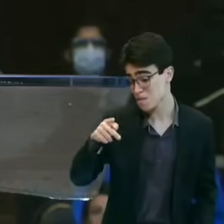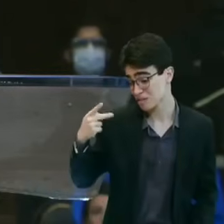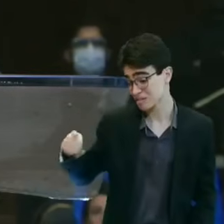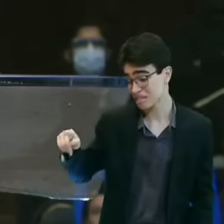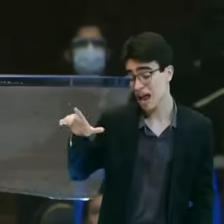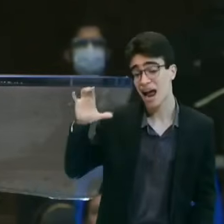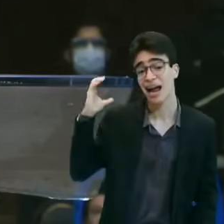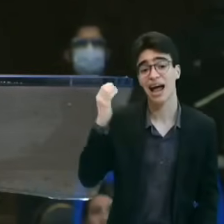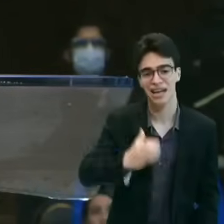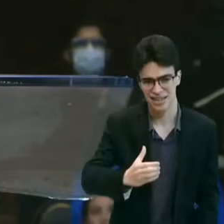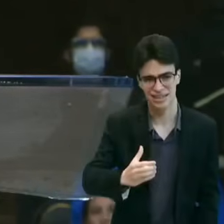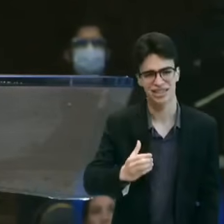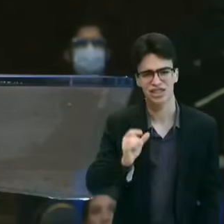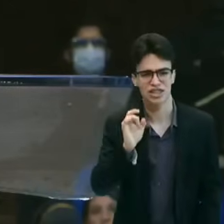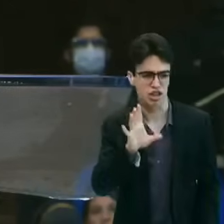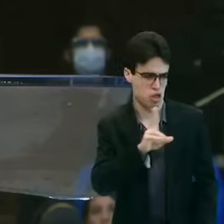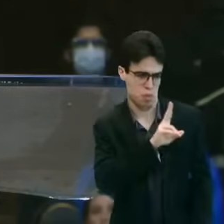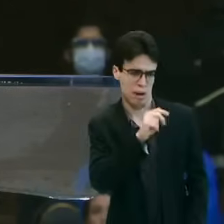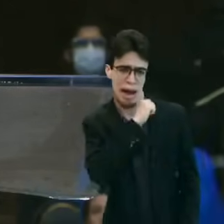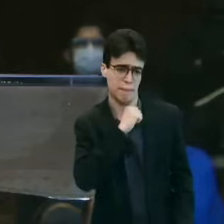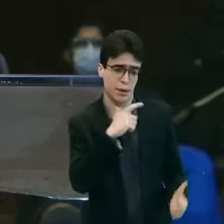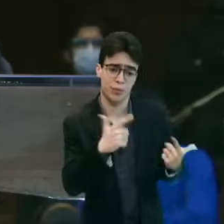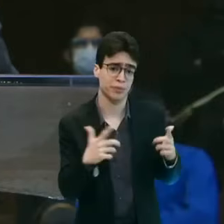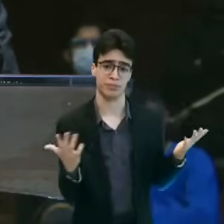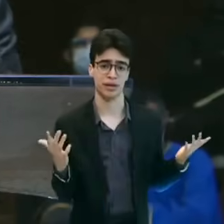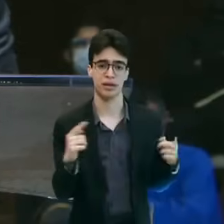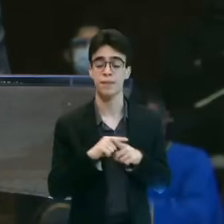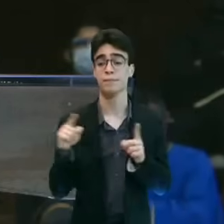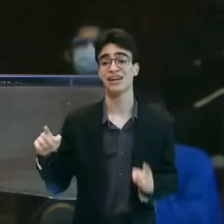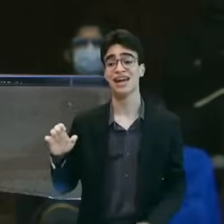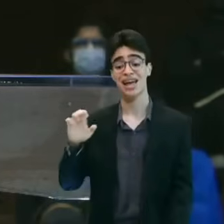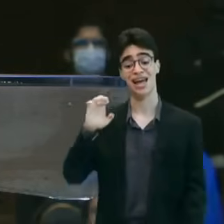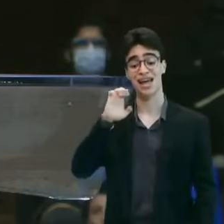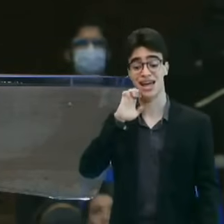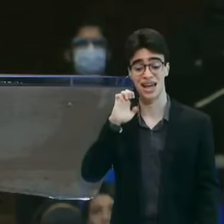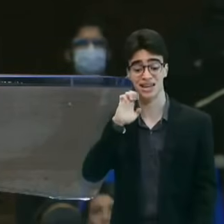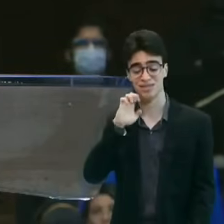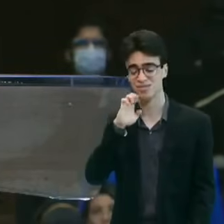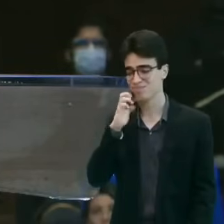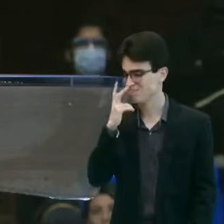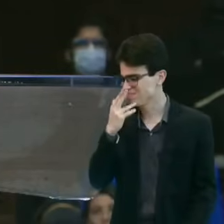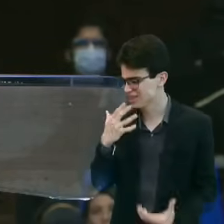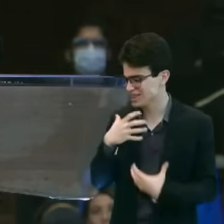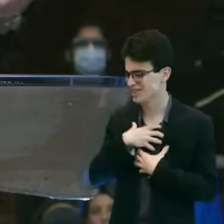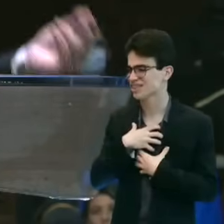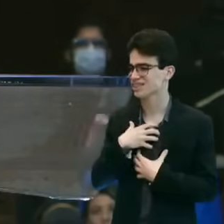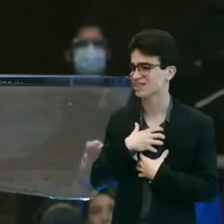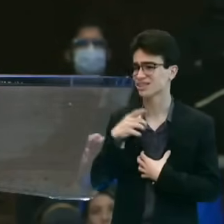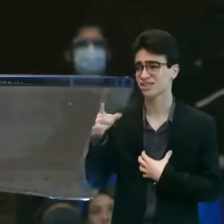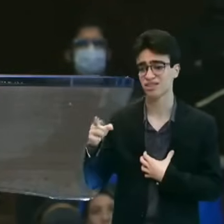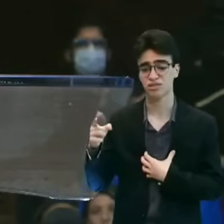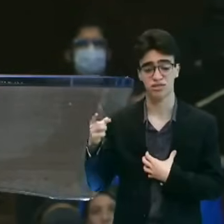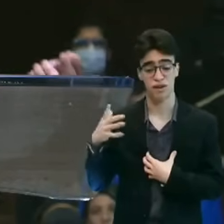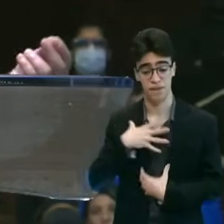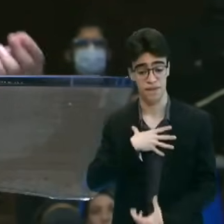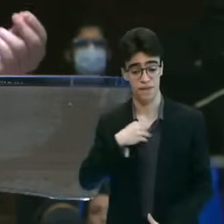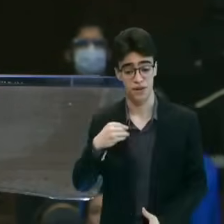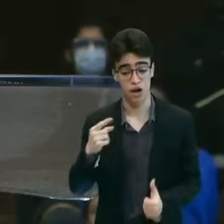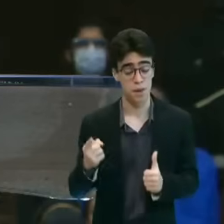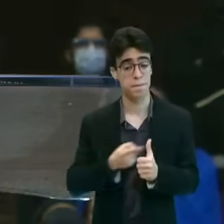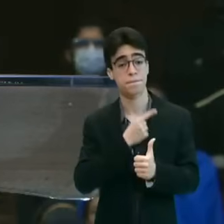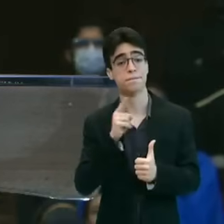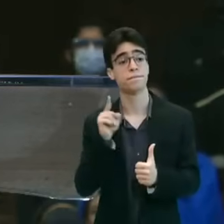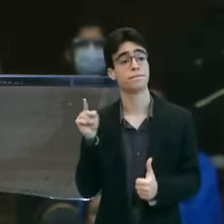irmão. E é possível entender como Eva se sentiu ao conceber o seu primeiro filho, que